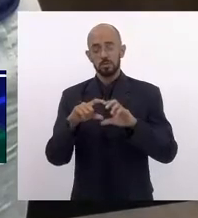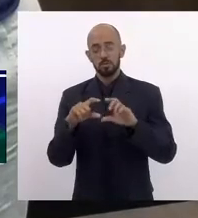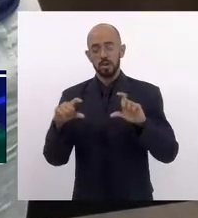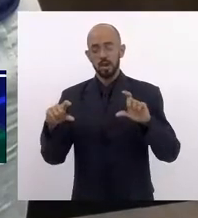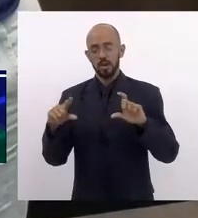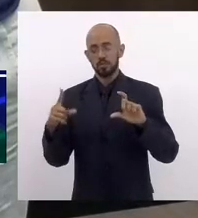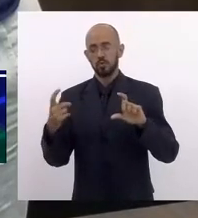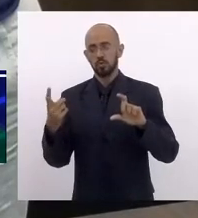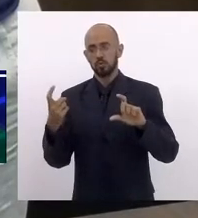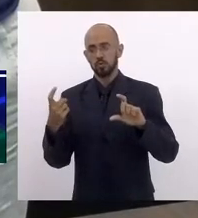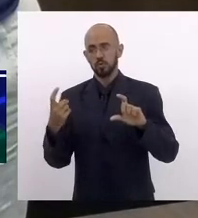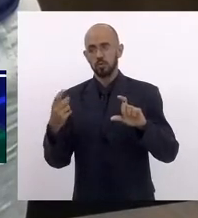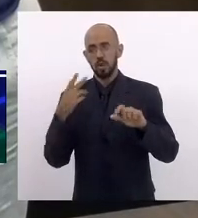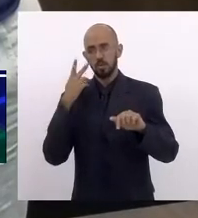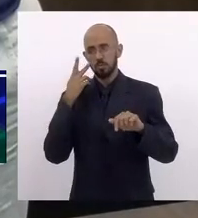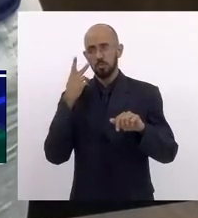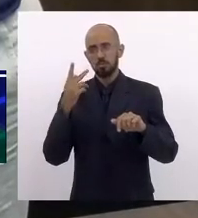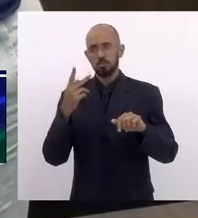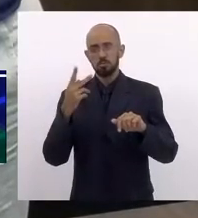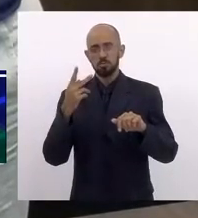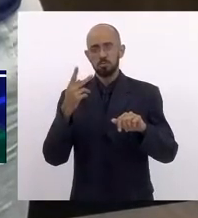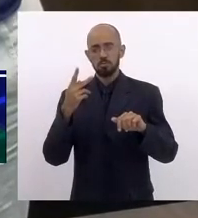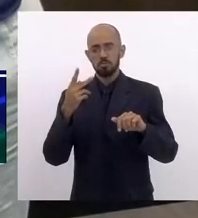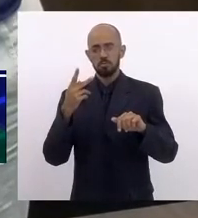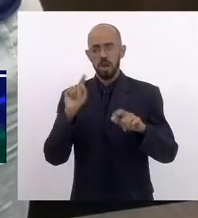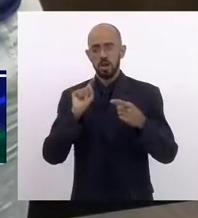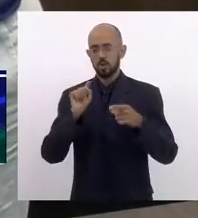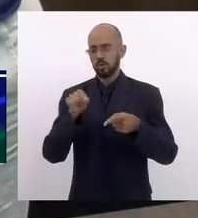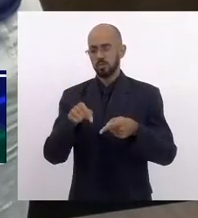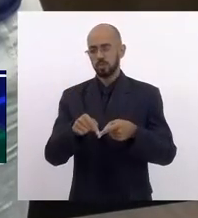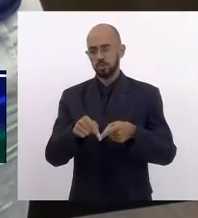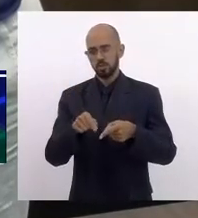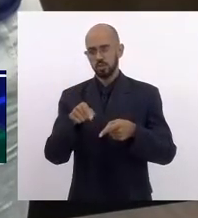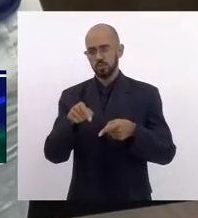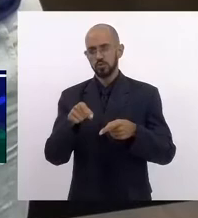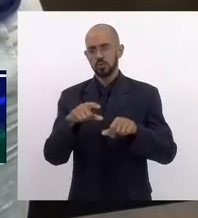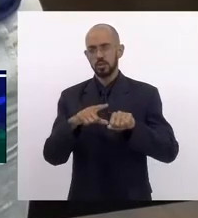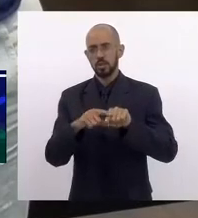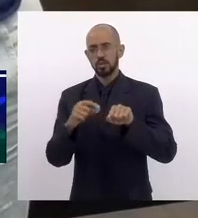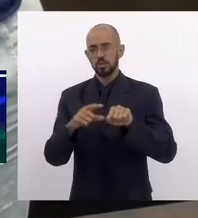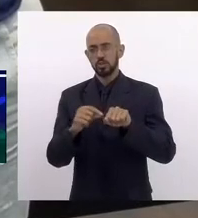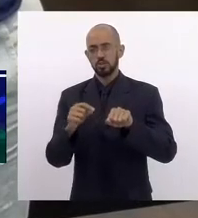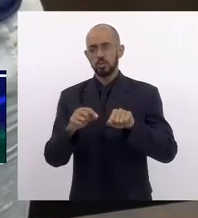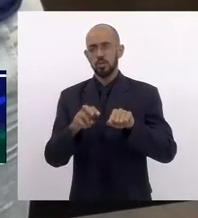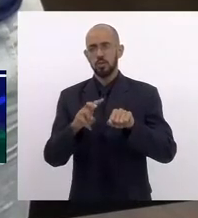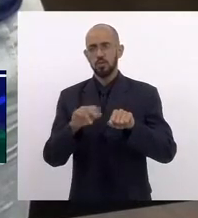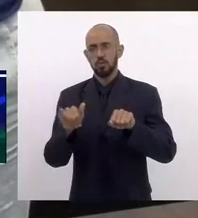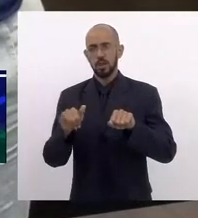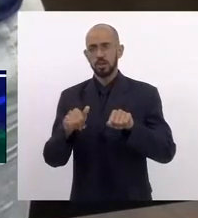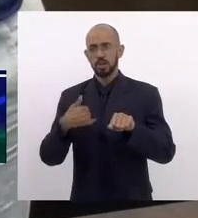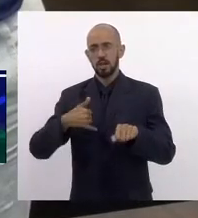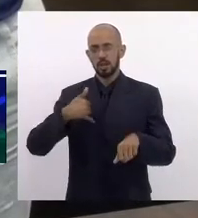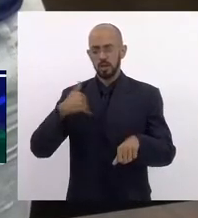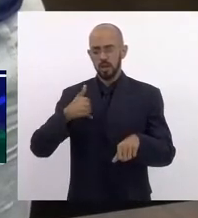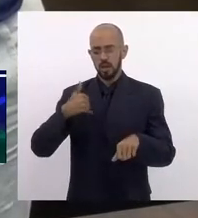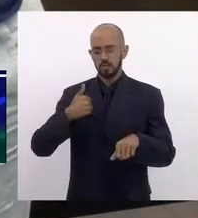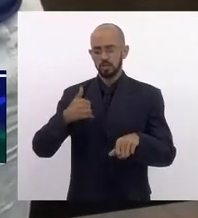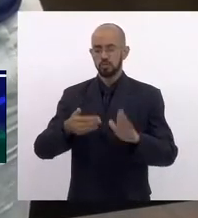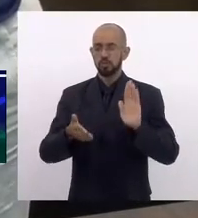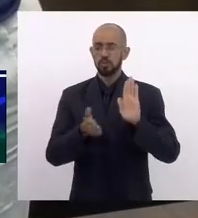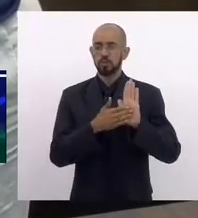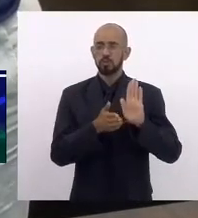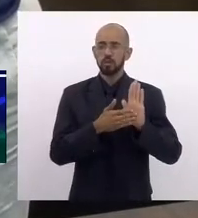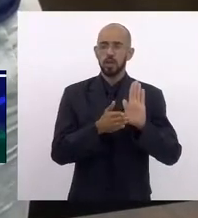único. Para fins do disposto neste artigo, será considerada a idade do candidato